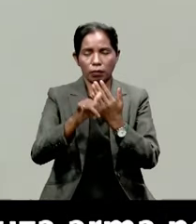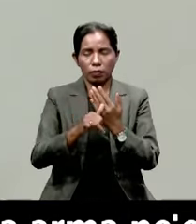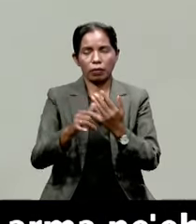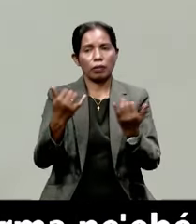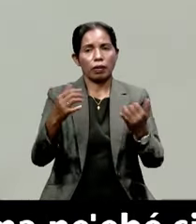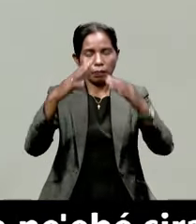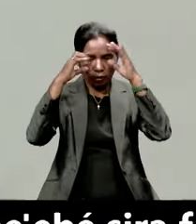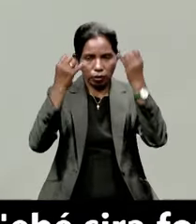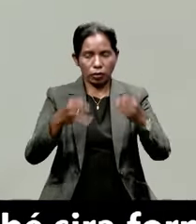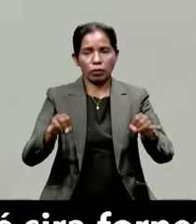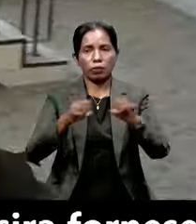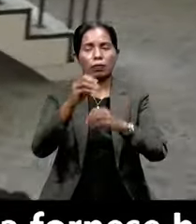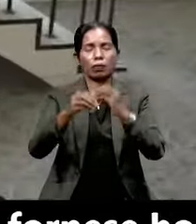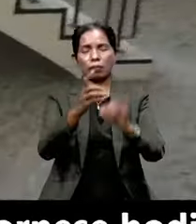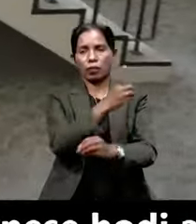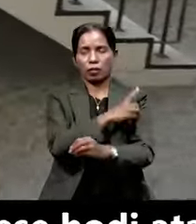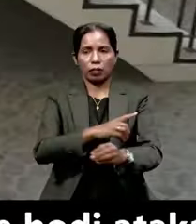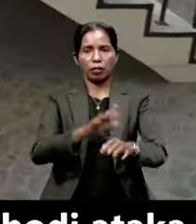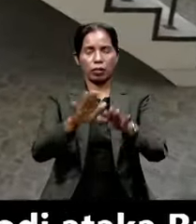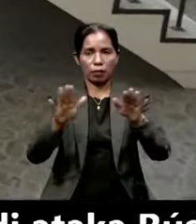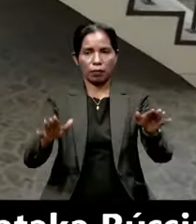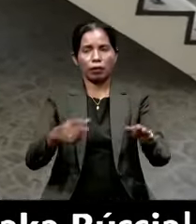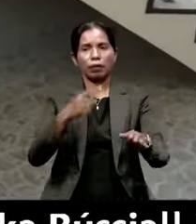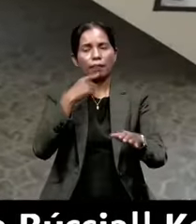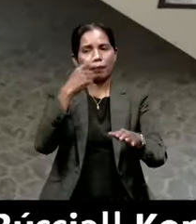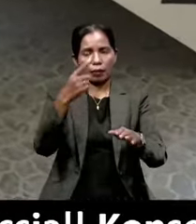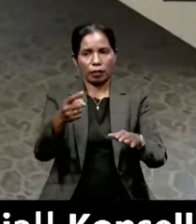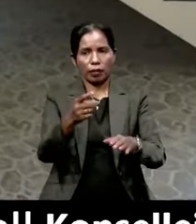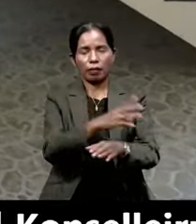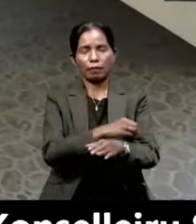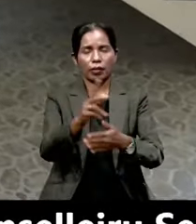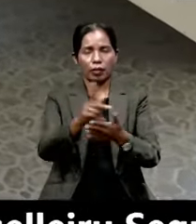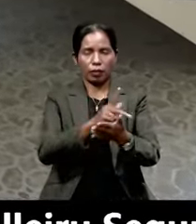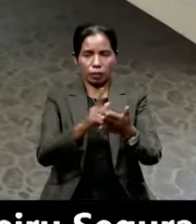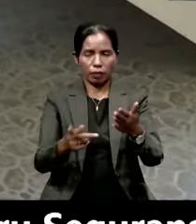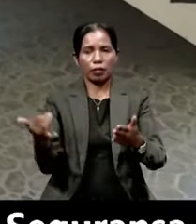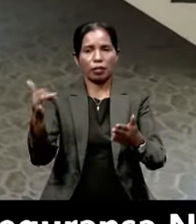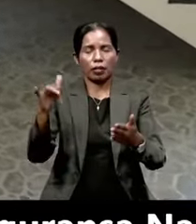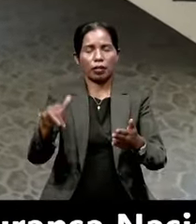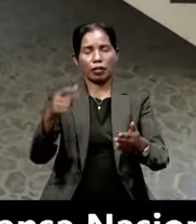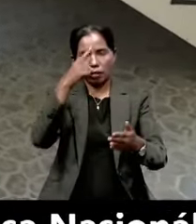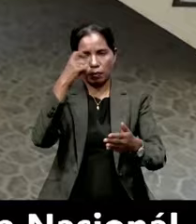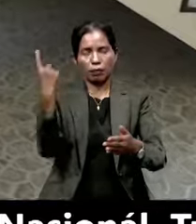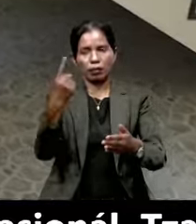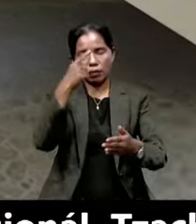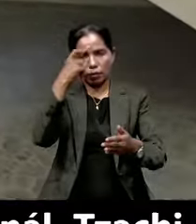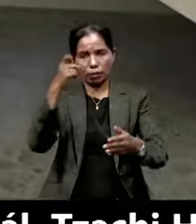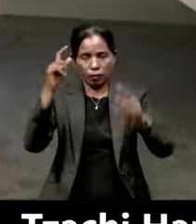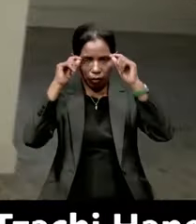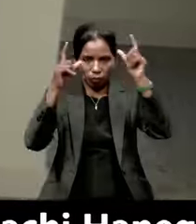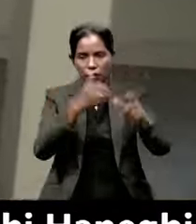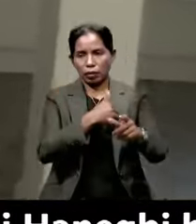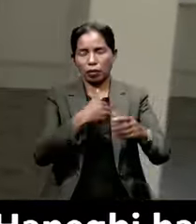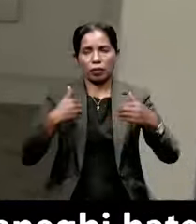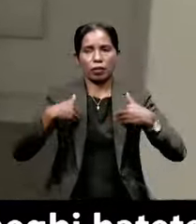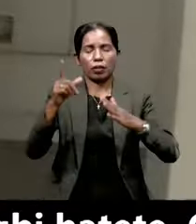Presidente Instituto Kona ba Defeza ba Direito Labarik nien considera actos criminal sirane acontece na fatim tamba Timor-Leste sirak e a